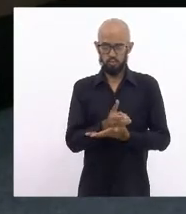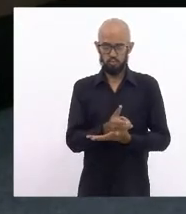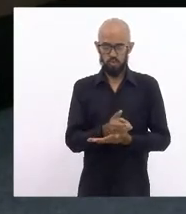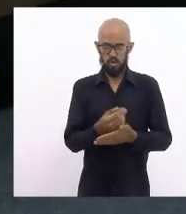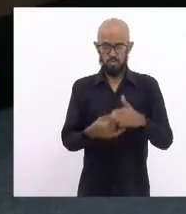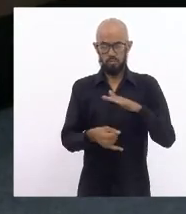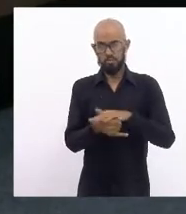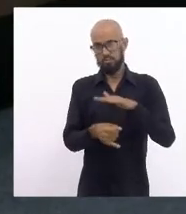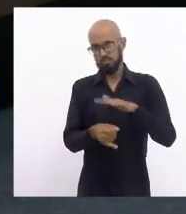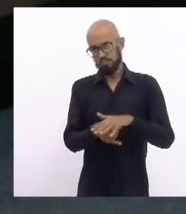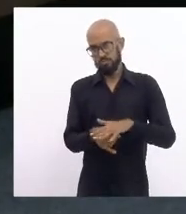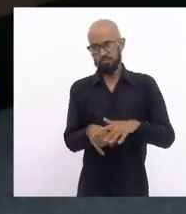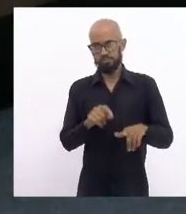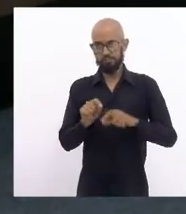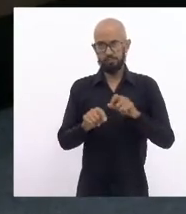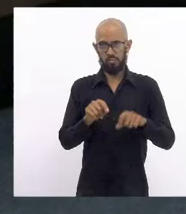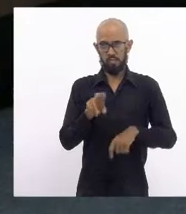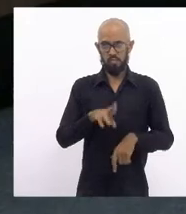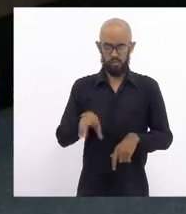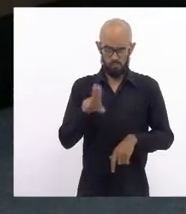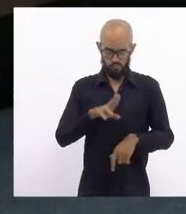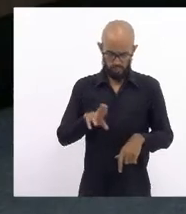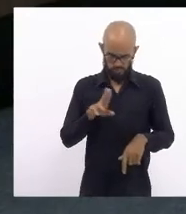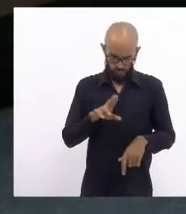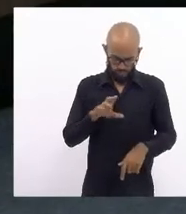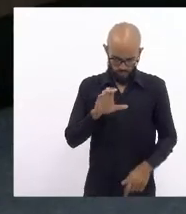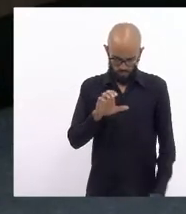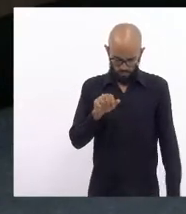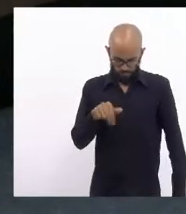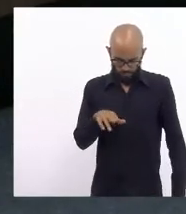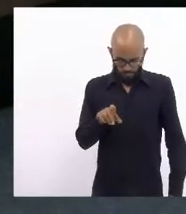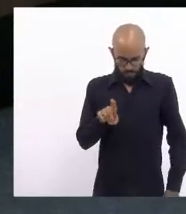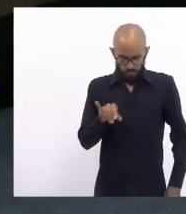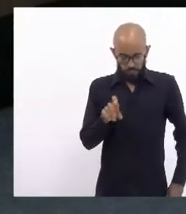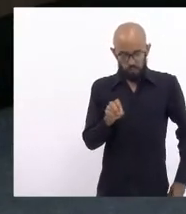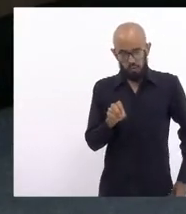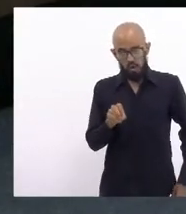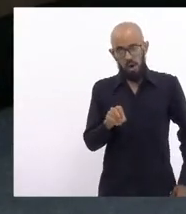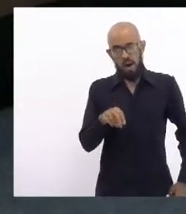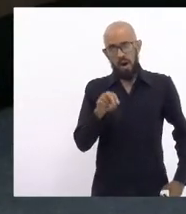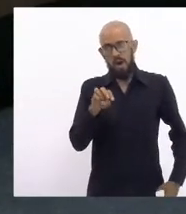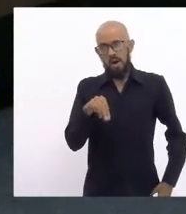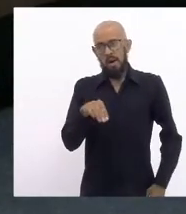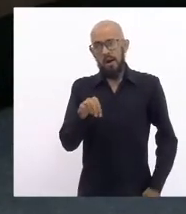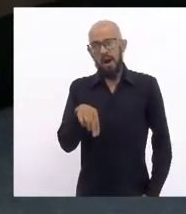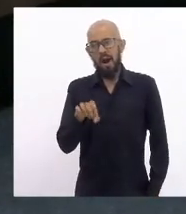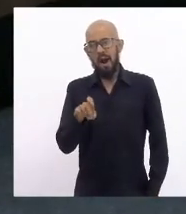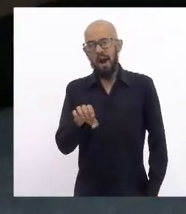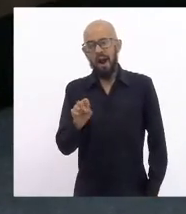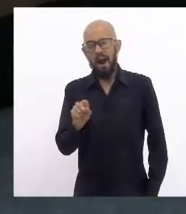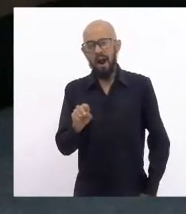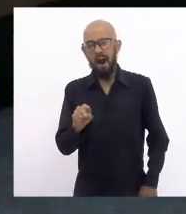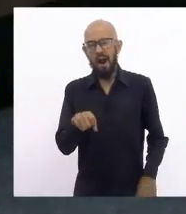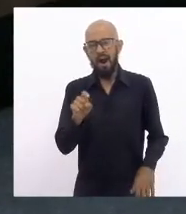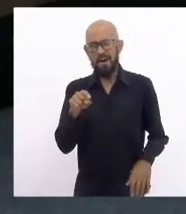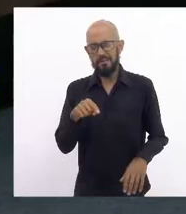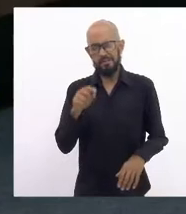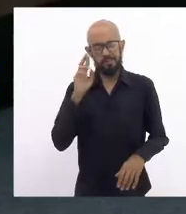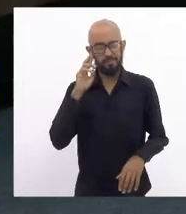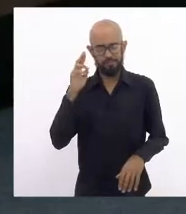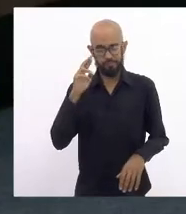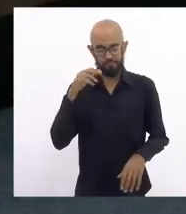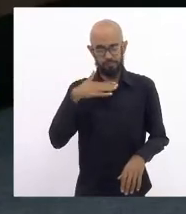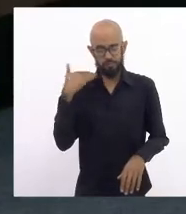algo parecido, a Universidade Cândido Mendes, cujo patriarca, inclusive, faleceu há uma semana